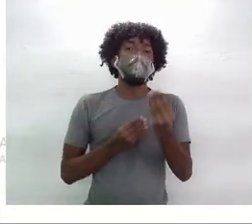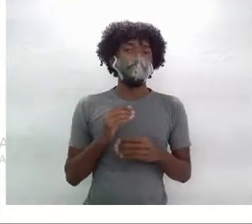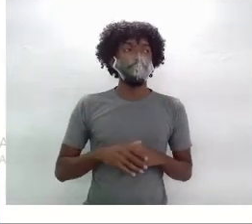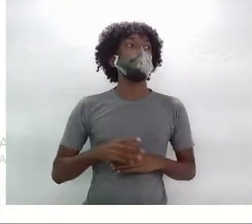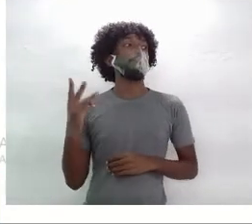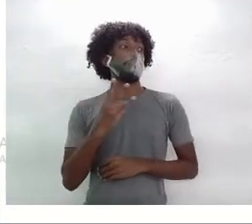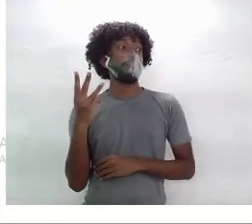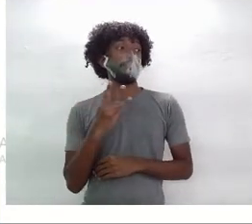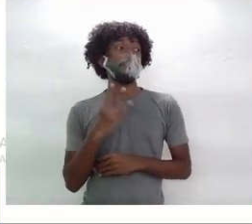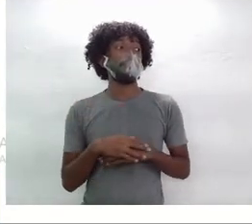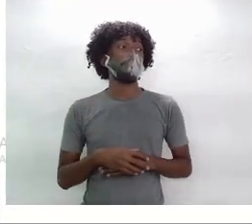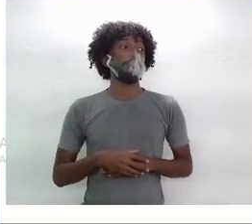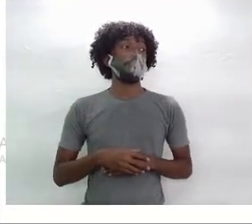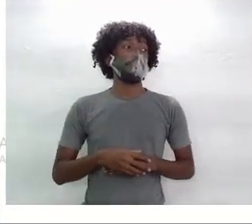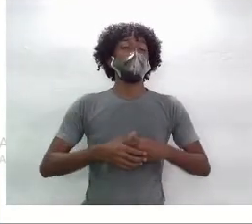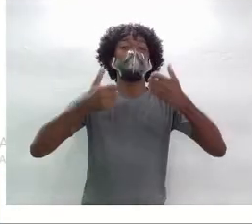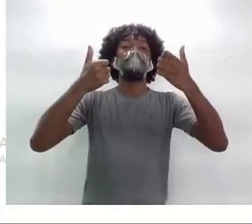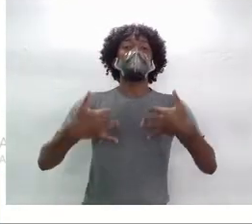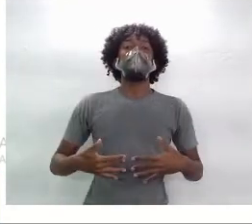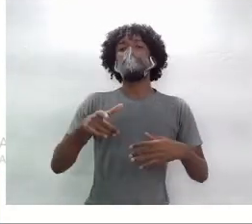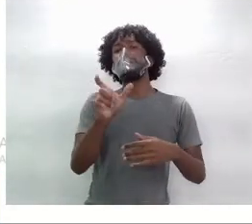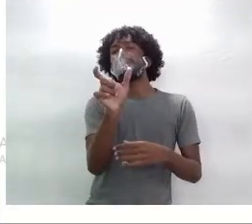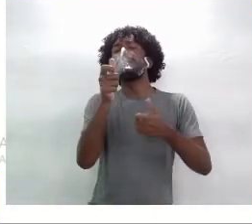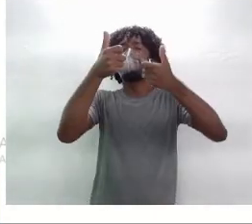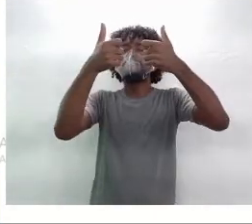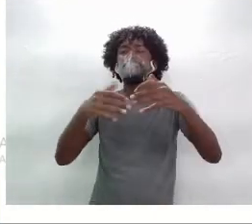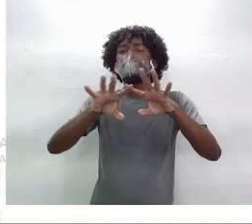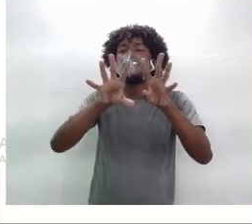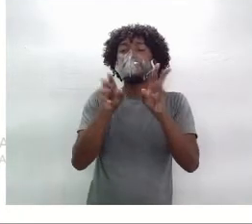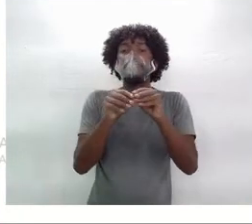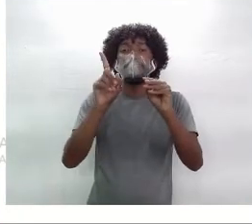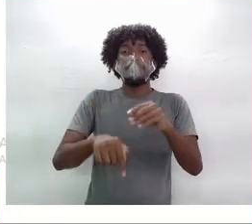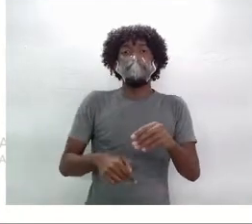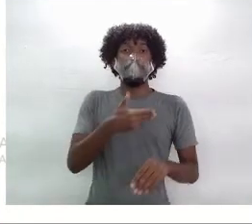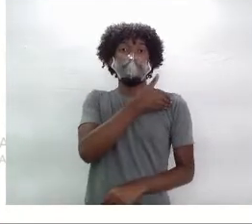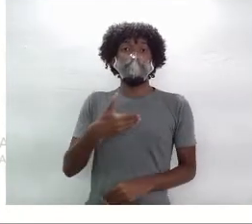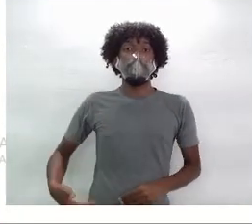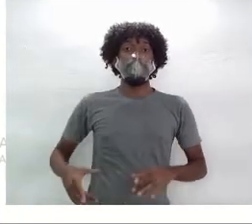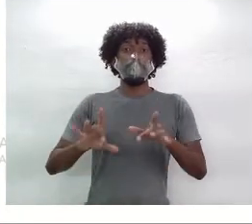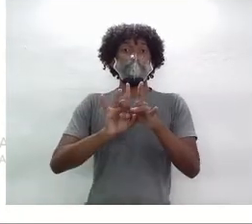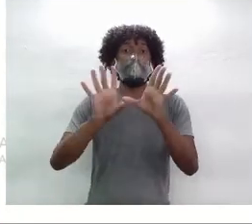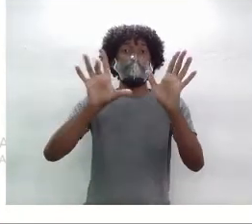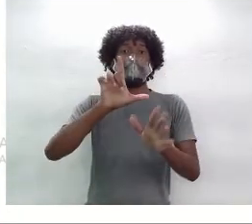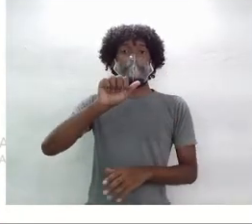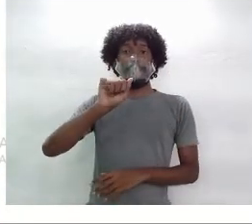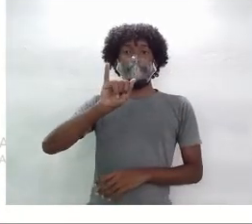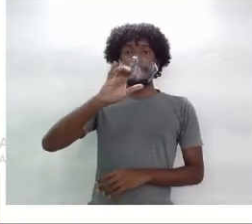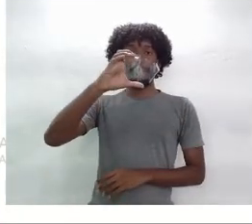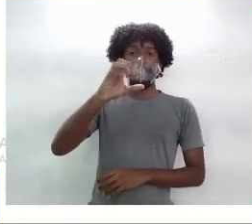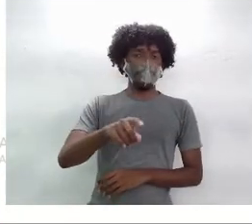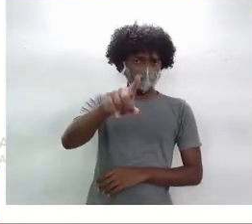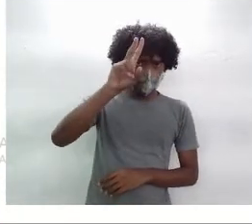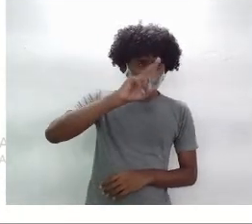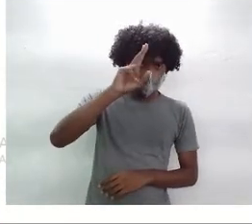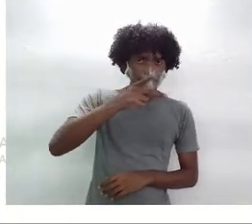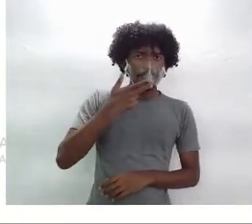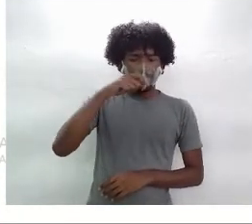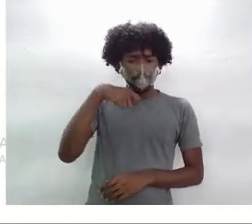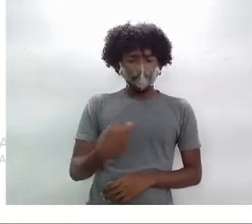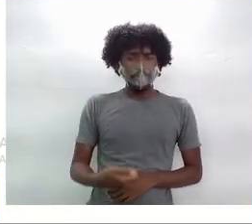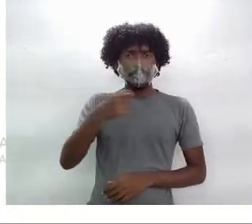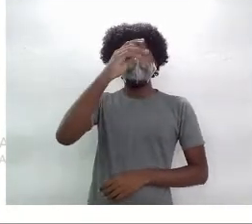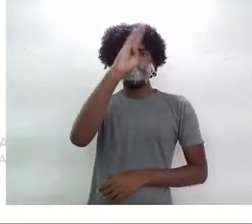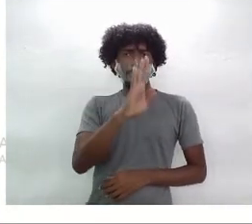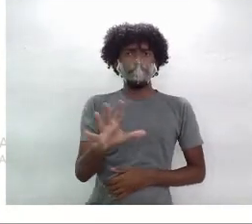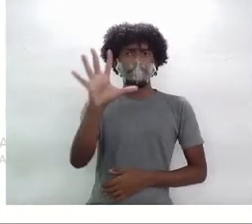Terceiro, defina com poucas palavras Estado laico. Lembram que eu falei a vocês que o Brasil é um Estado